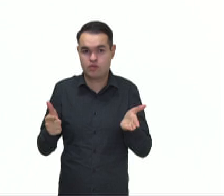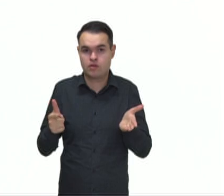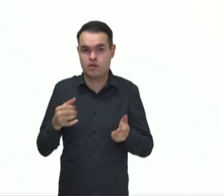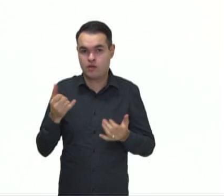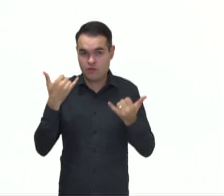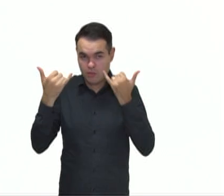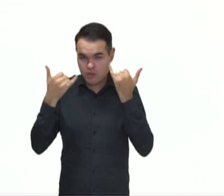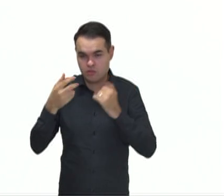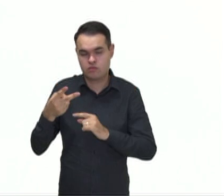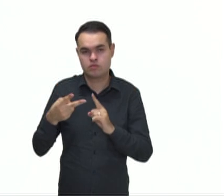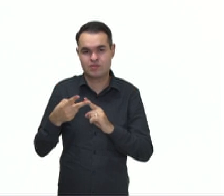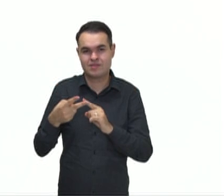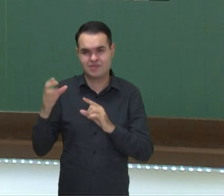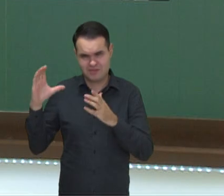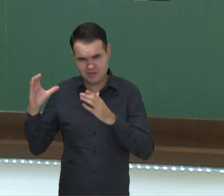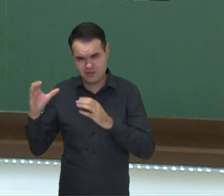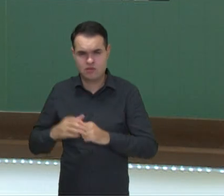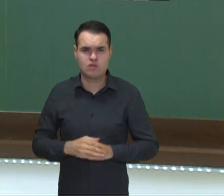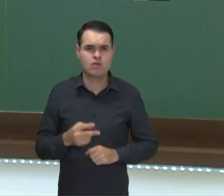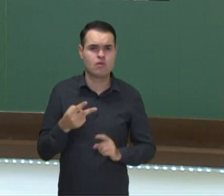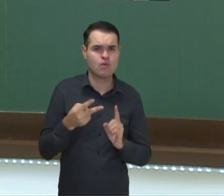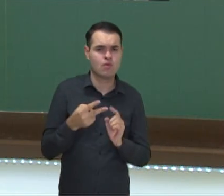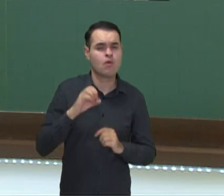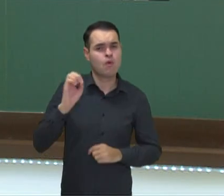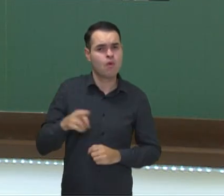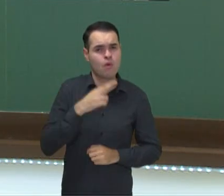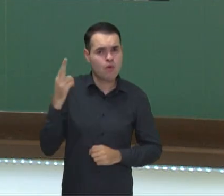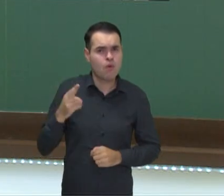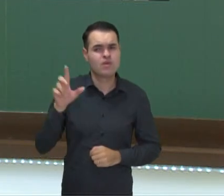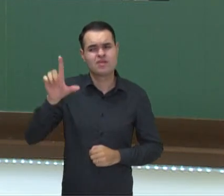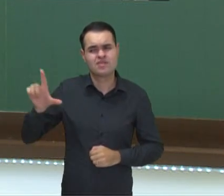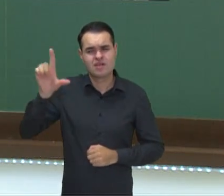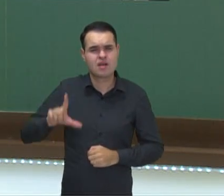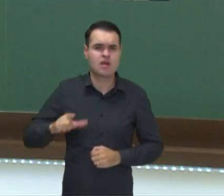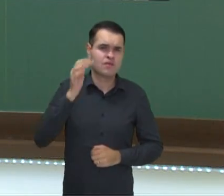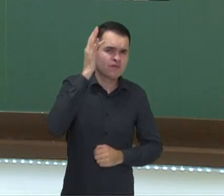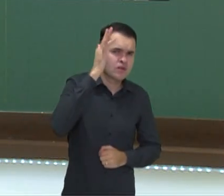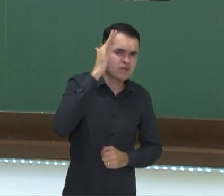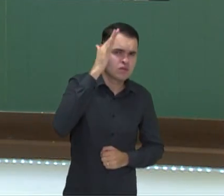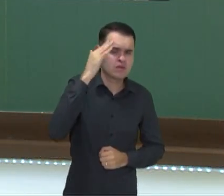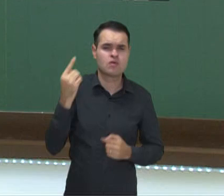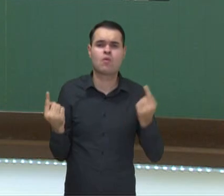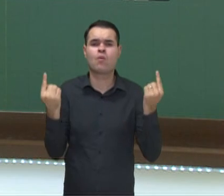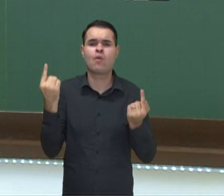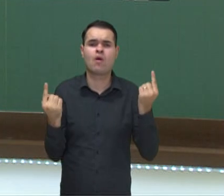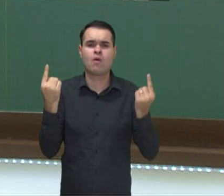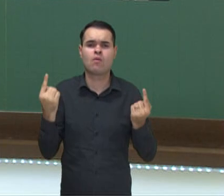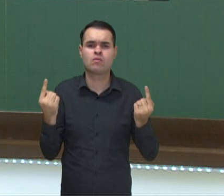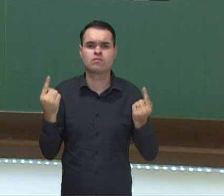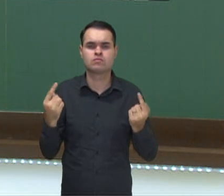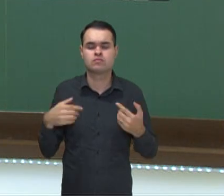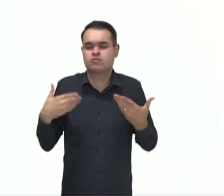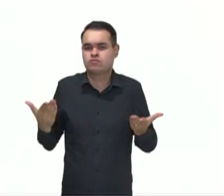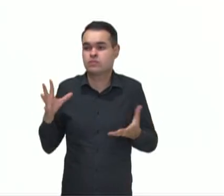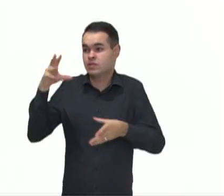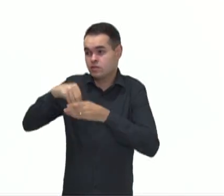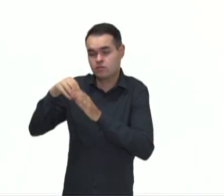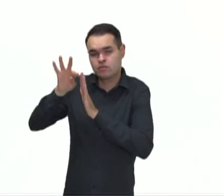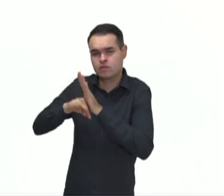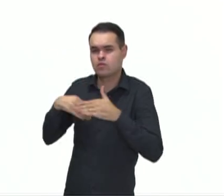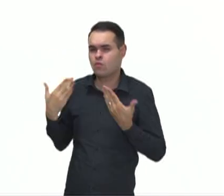científico ou literário e filosófico. Quais são os discursos que temos nesse texto?